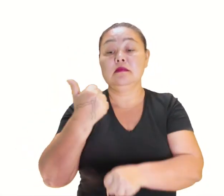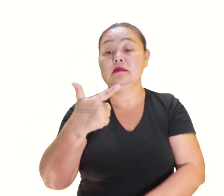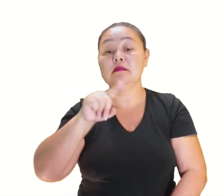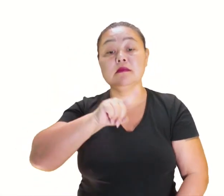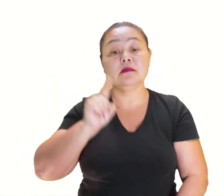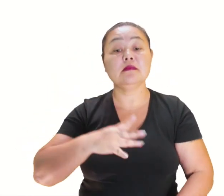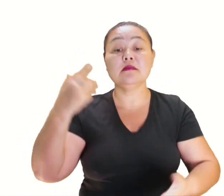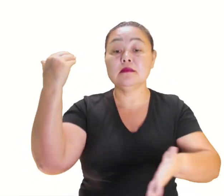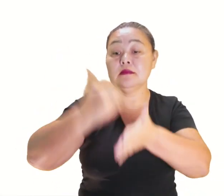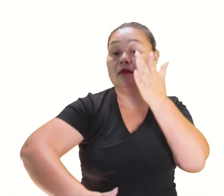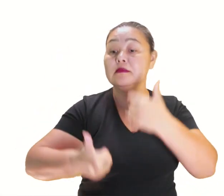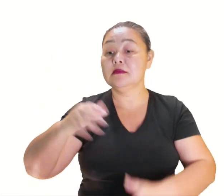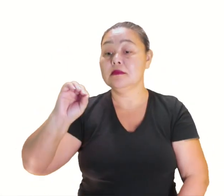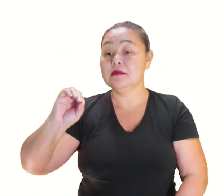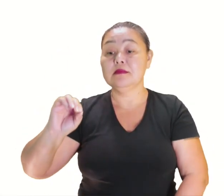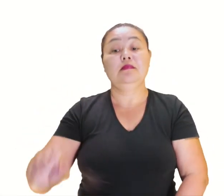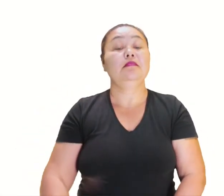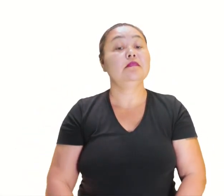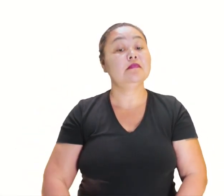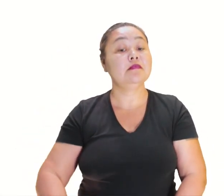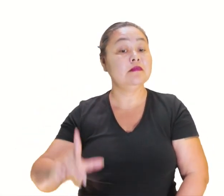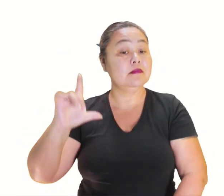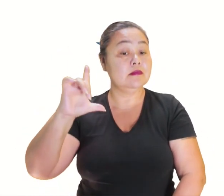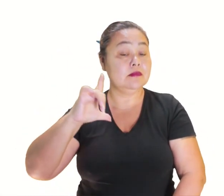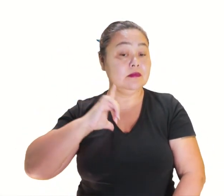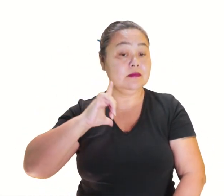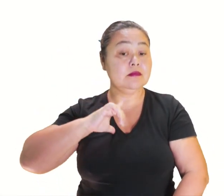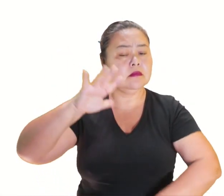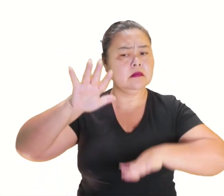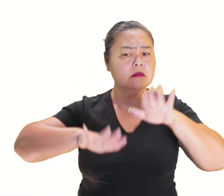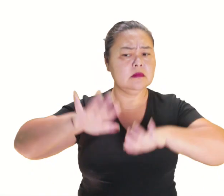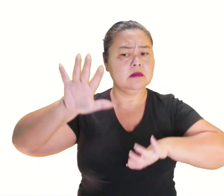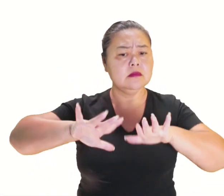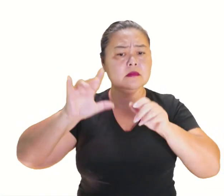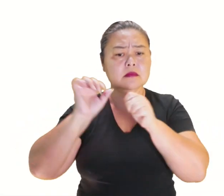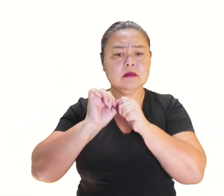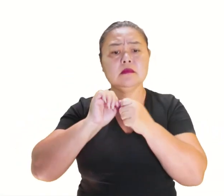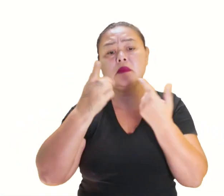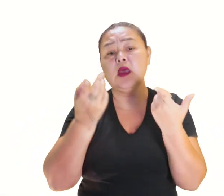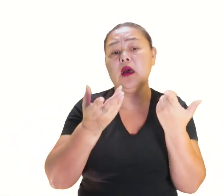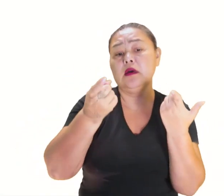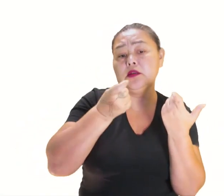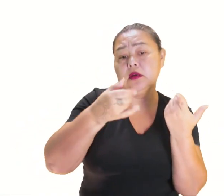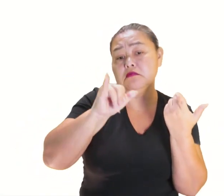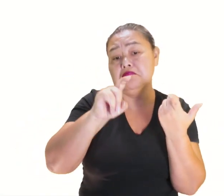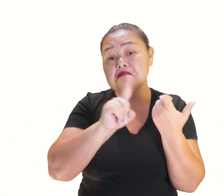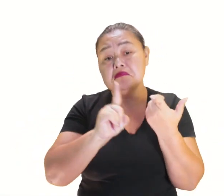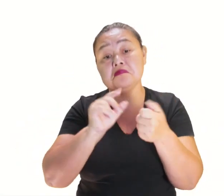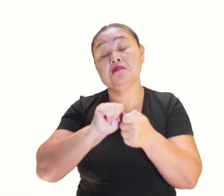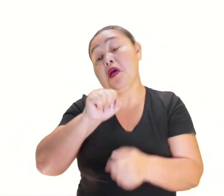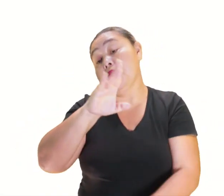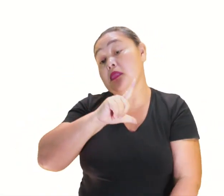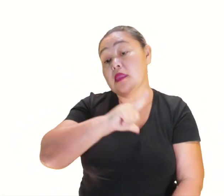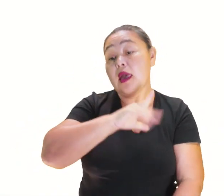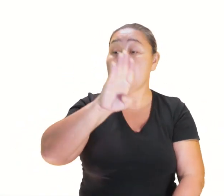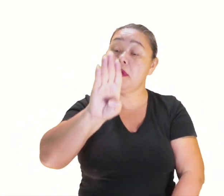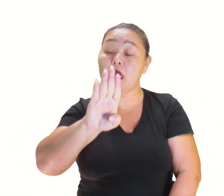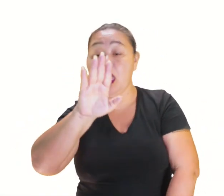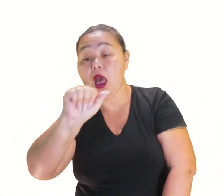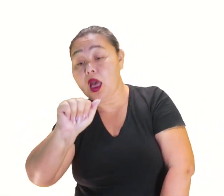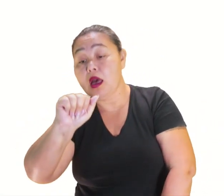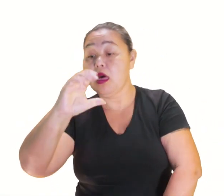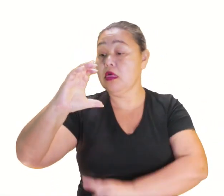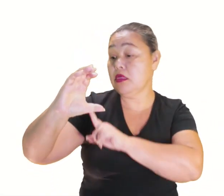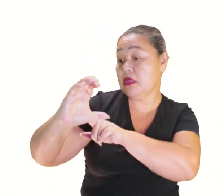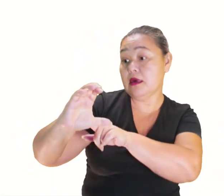mais 12z menos 10. E temos também, às vezes a gente fica muito preso no X, Y, Z, mas a gente pode ter B, pode ter A, pode